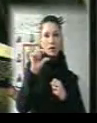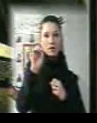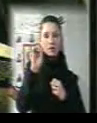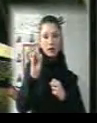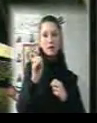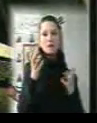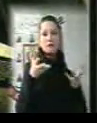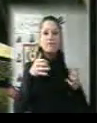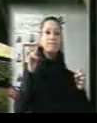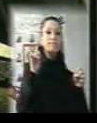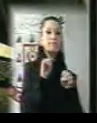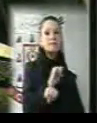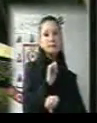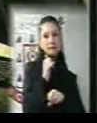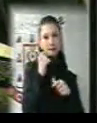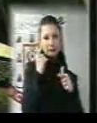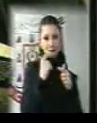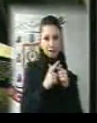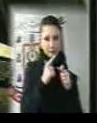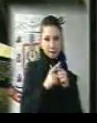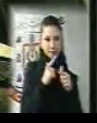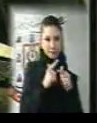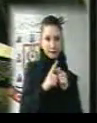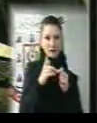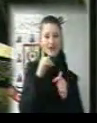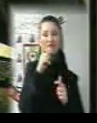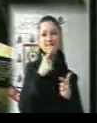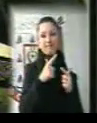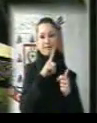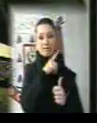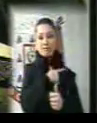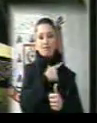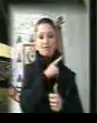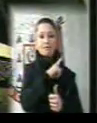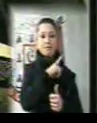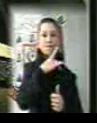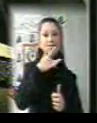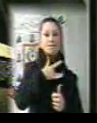na sessão do dia 6 de julho de 2015 em função de problemas de saúde